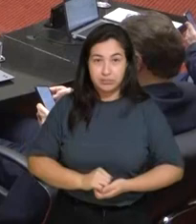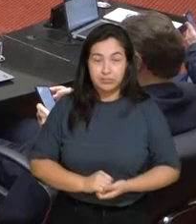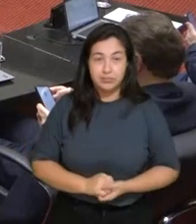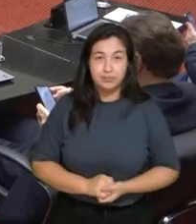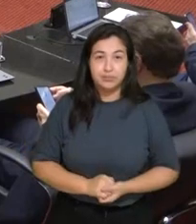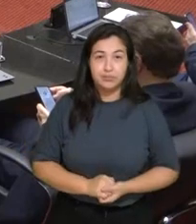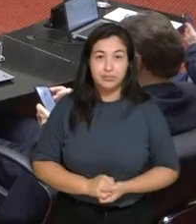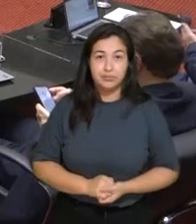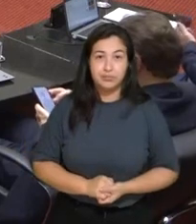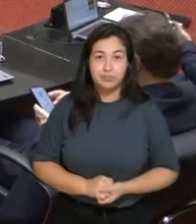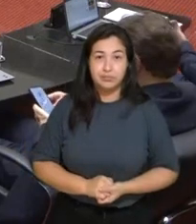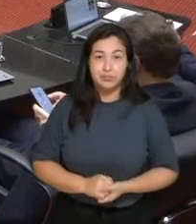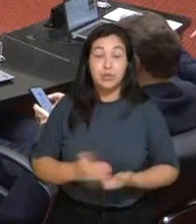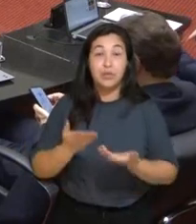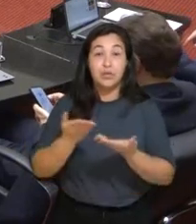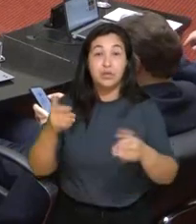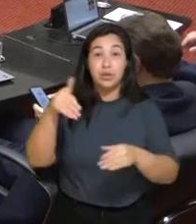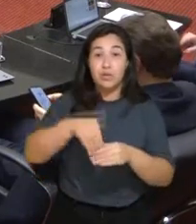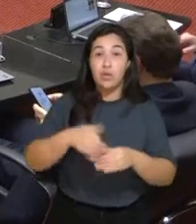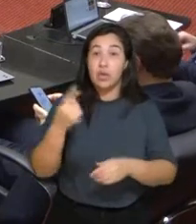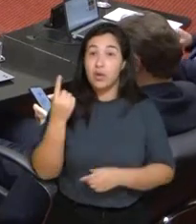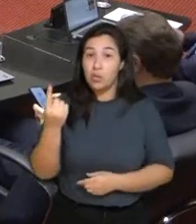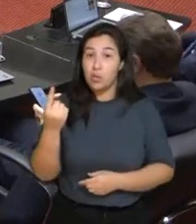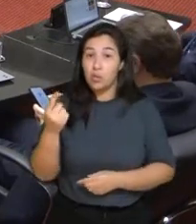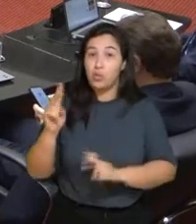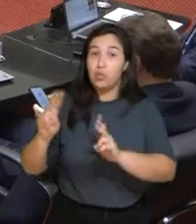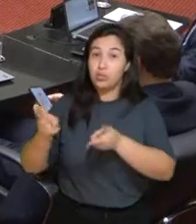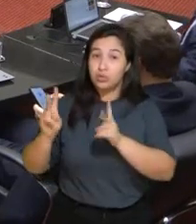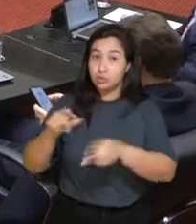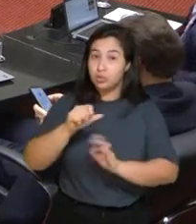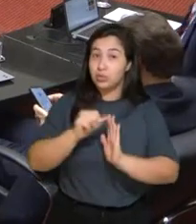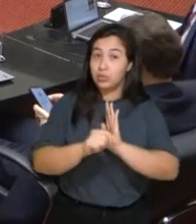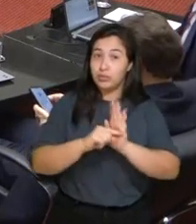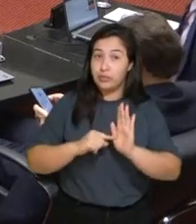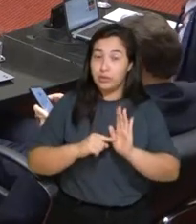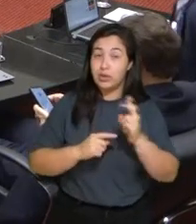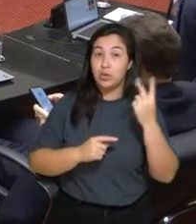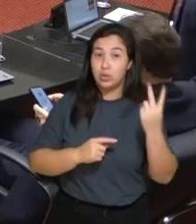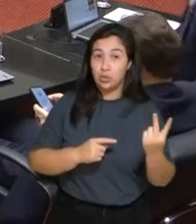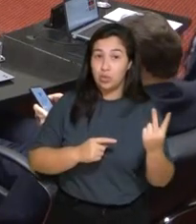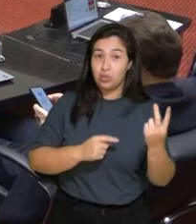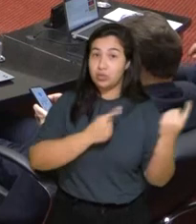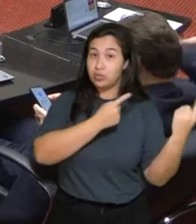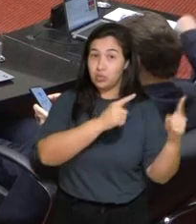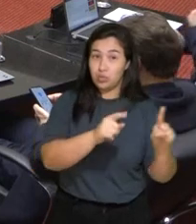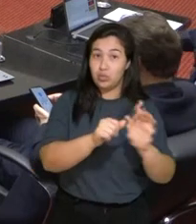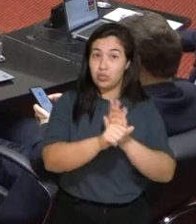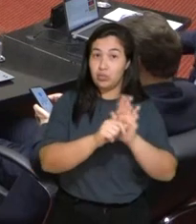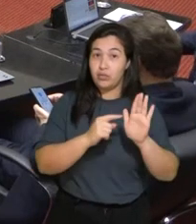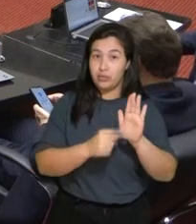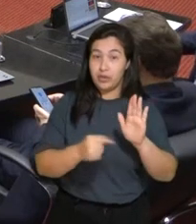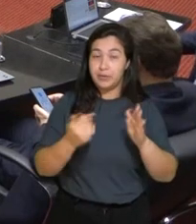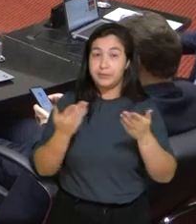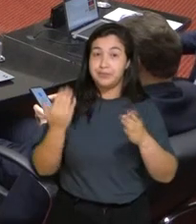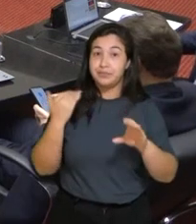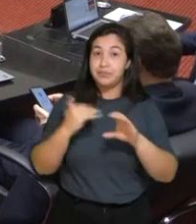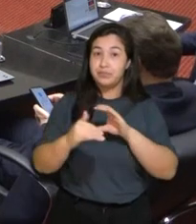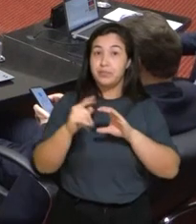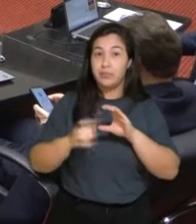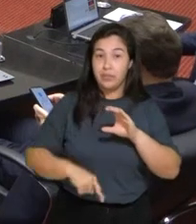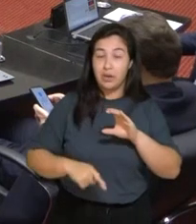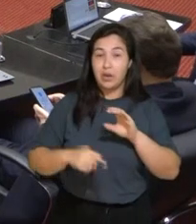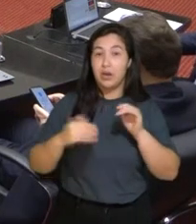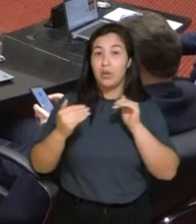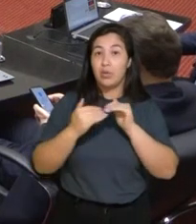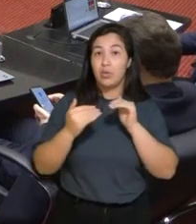direito de voto. Quem vota um, mantém o veto. Quem vota dois, rejeita o veto. Encaminhamento é pela rejeição de